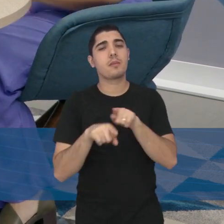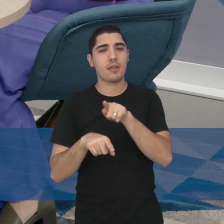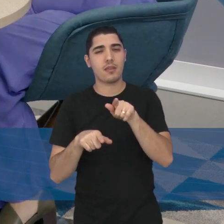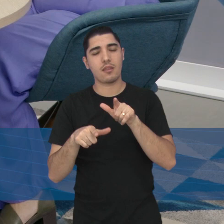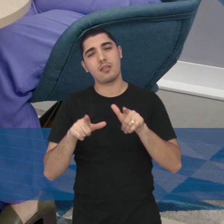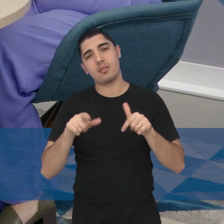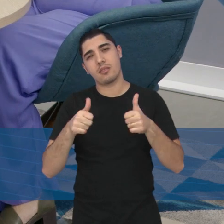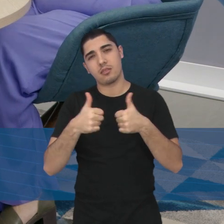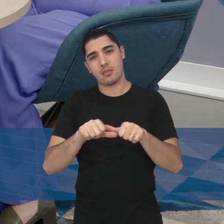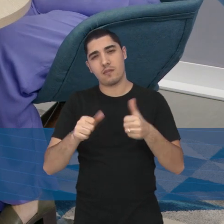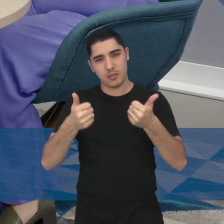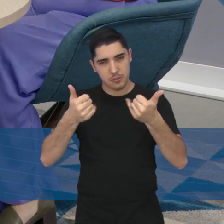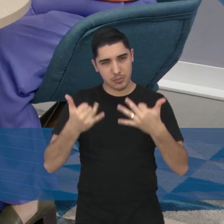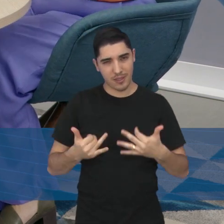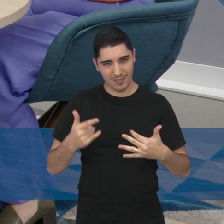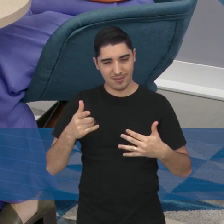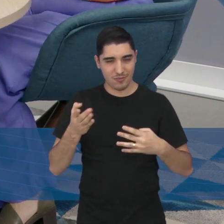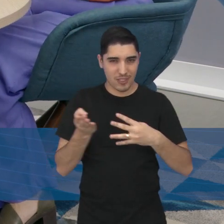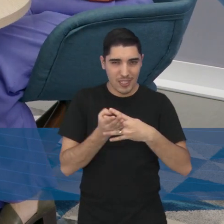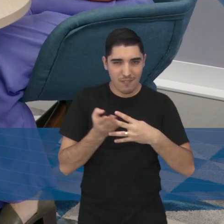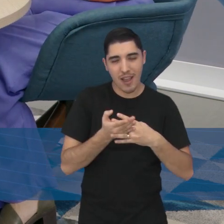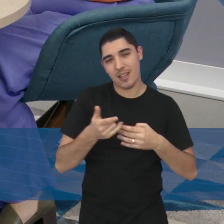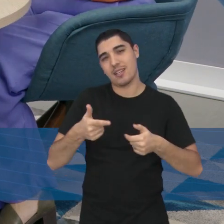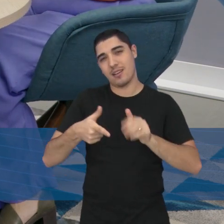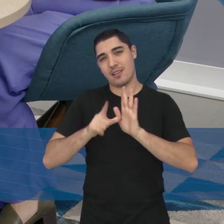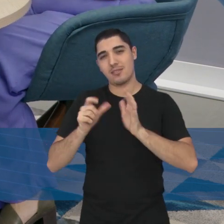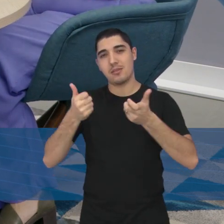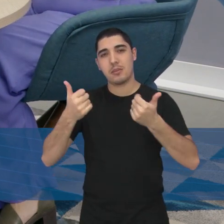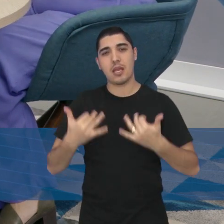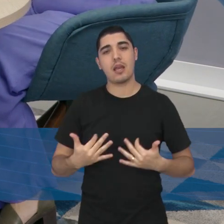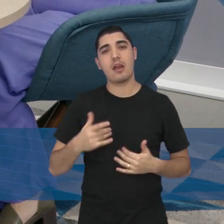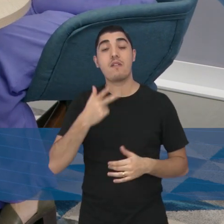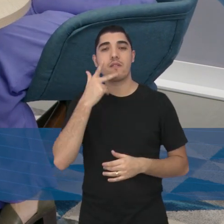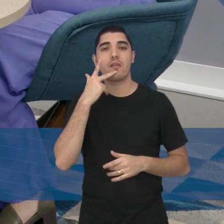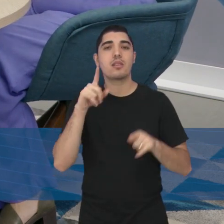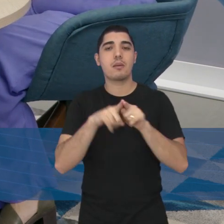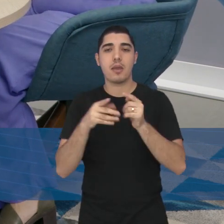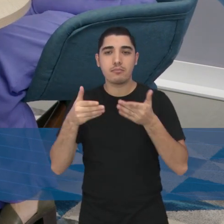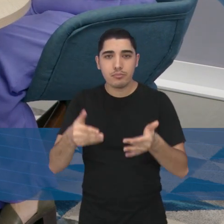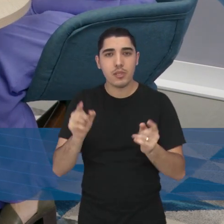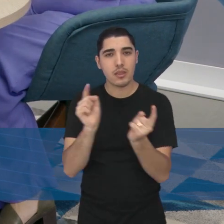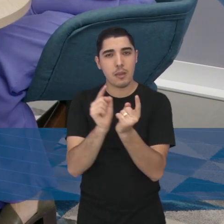a gente estava falando no intervalo, também de consulta, né, a